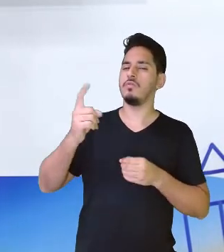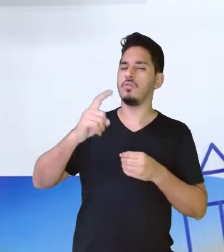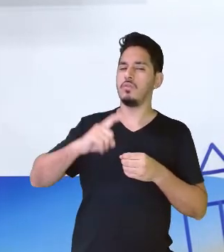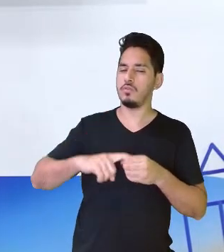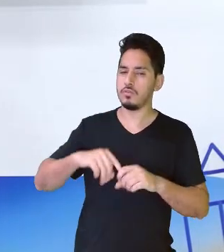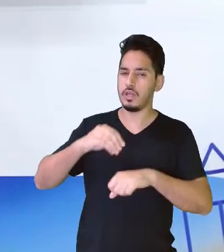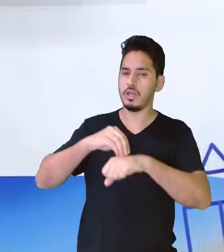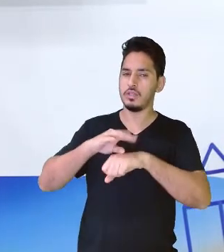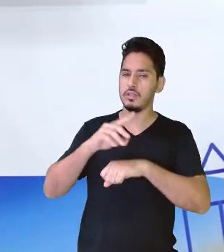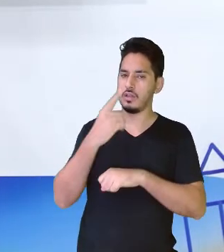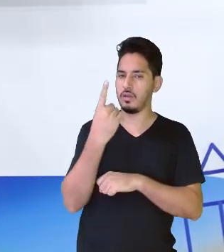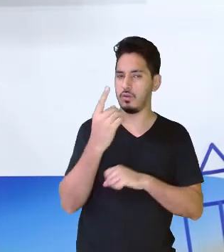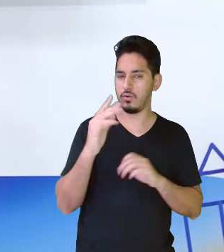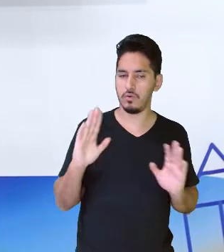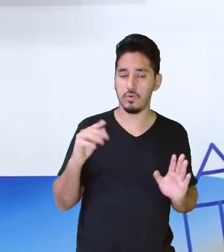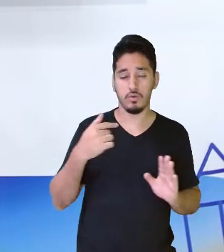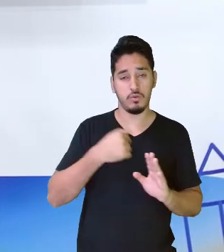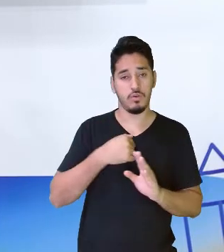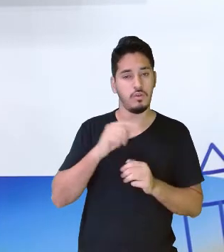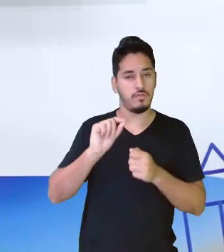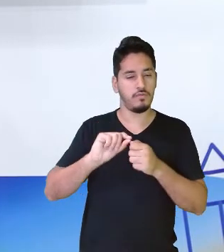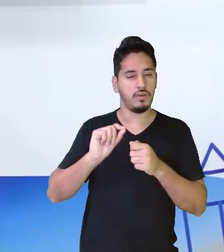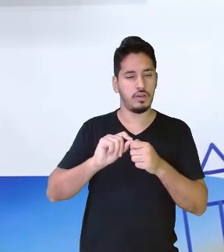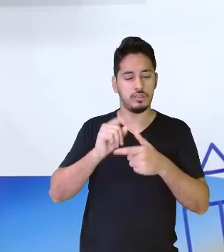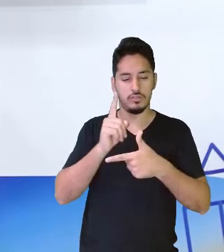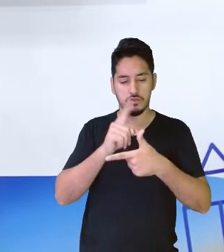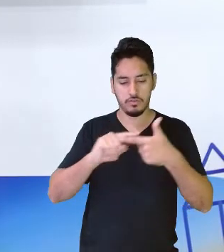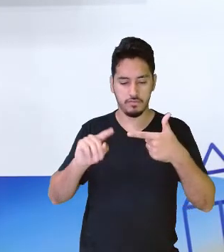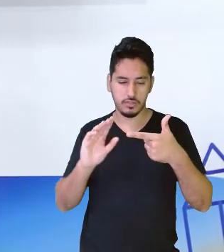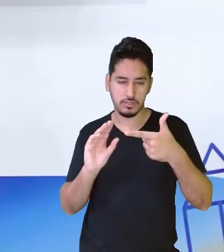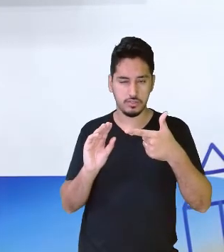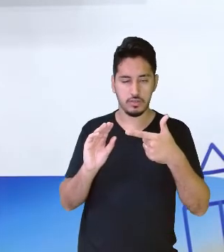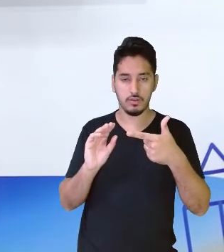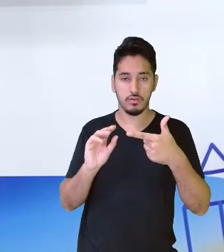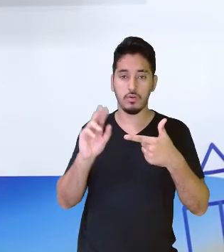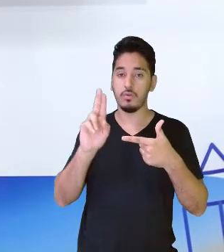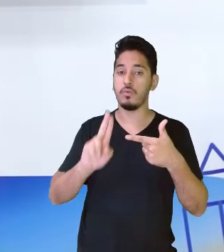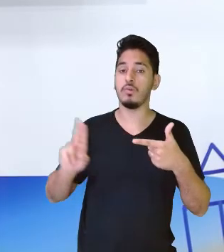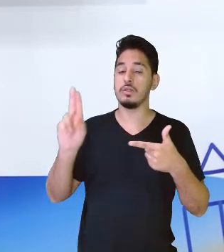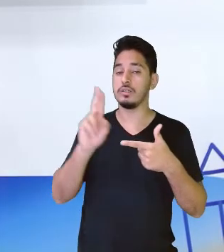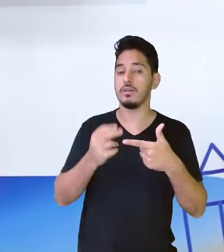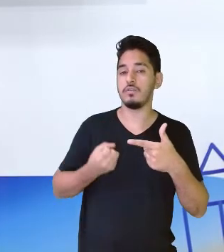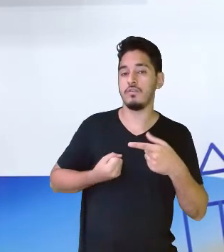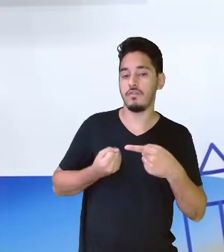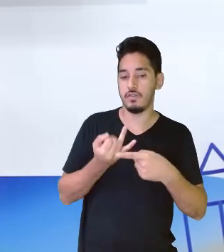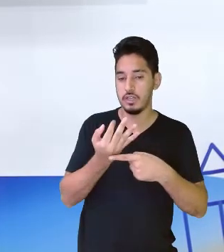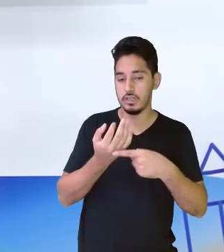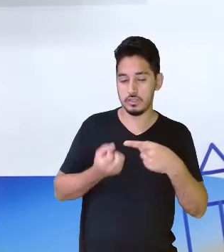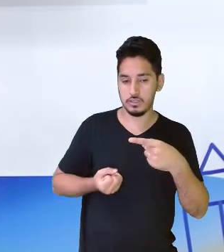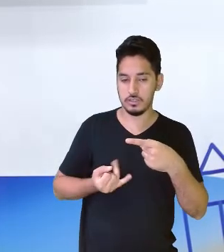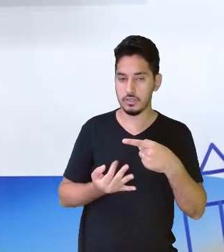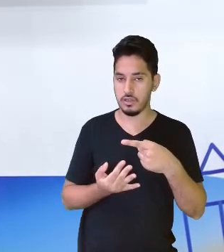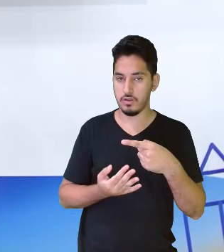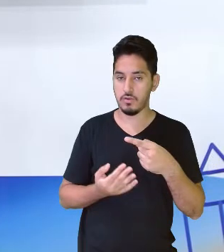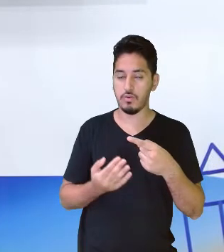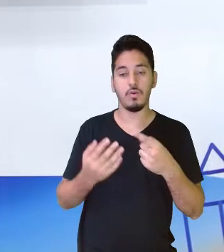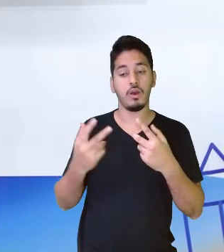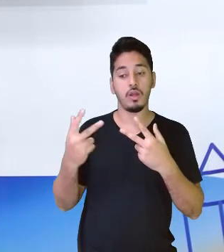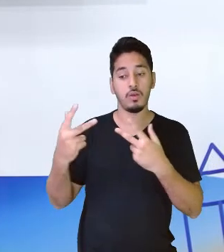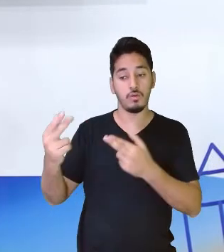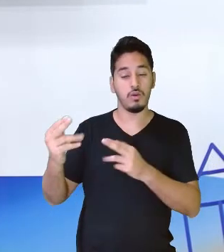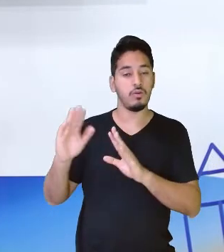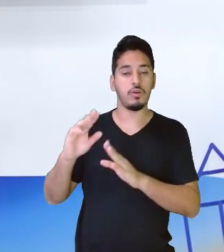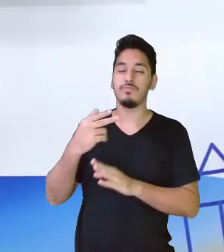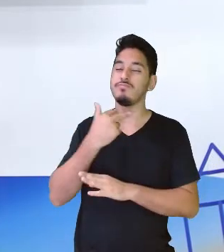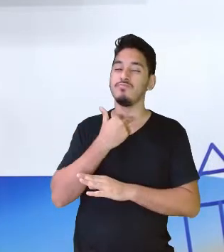1. Quando eu faço divisão utilizando fração, partes iguais, eu